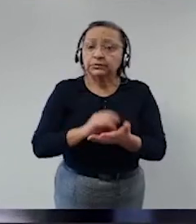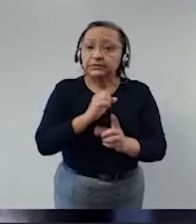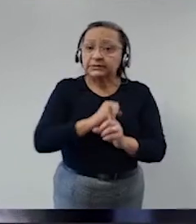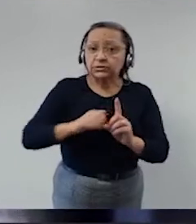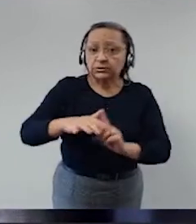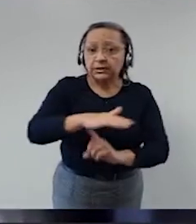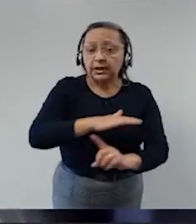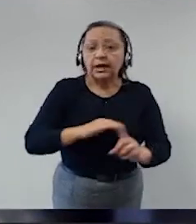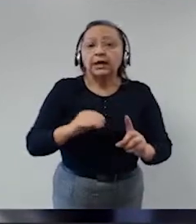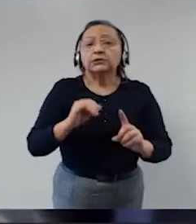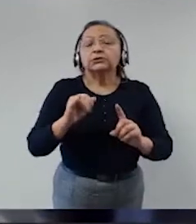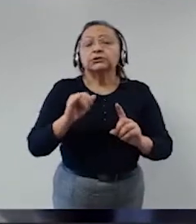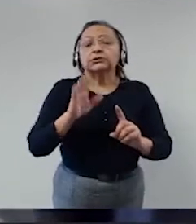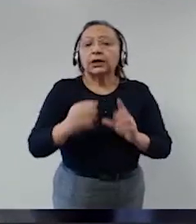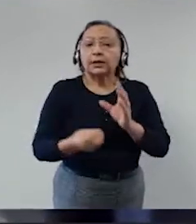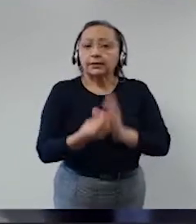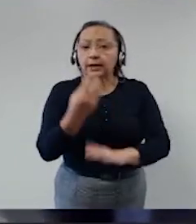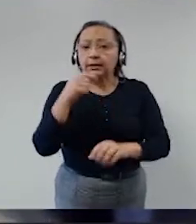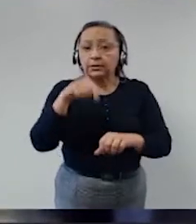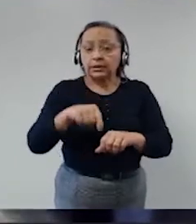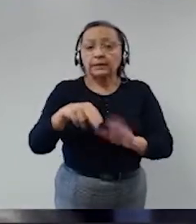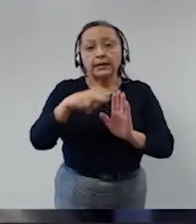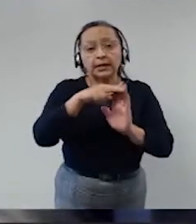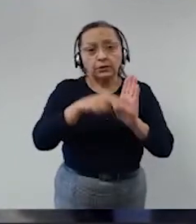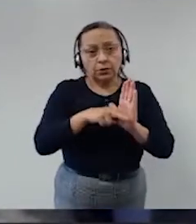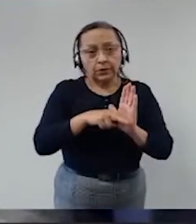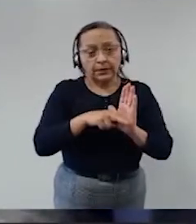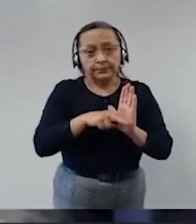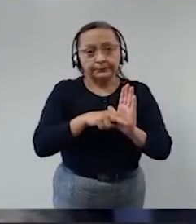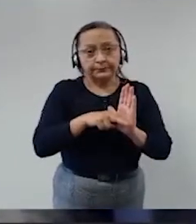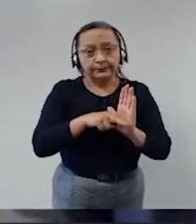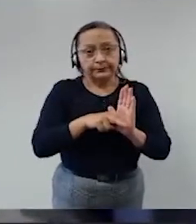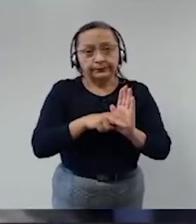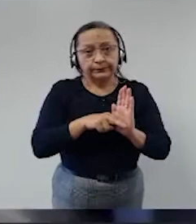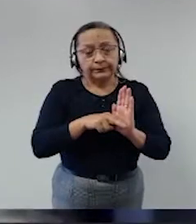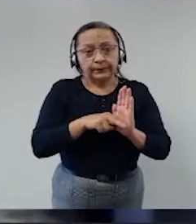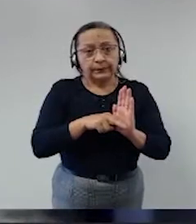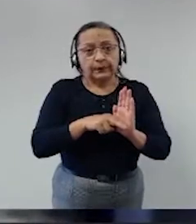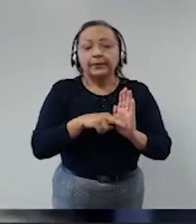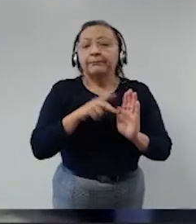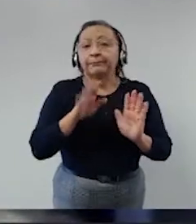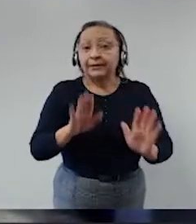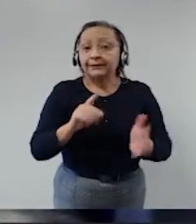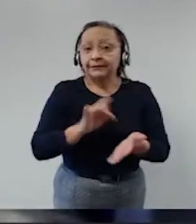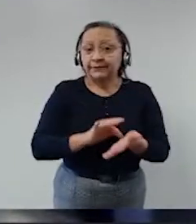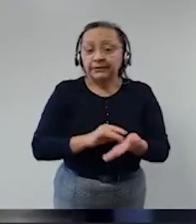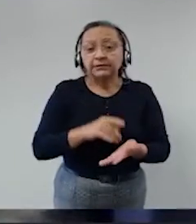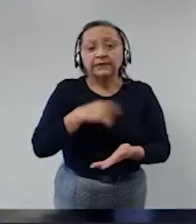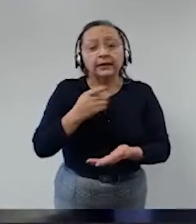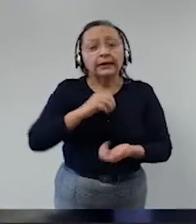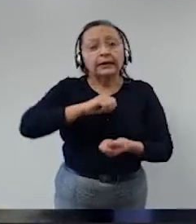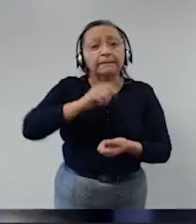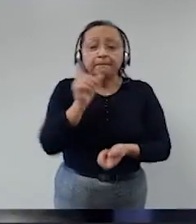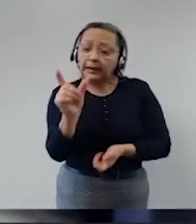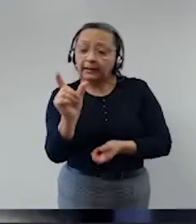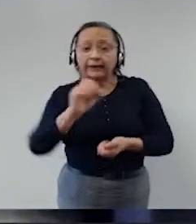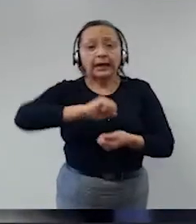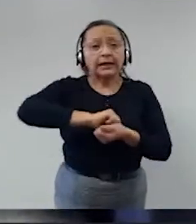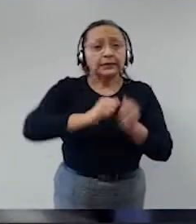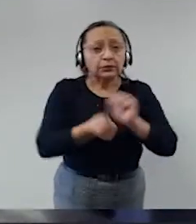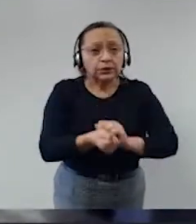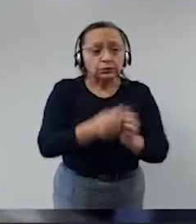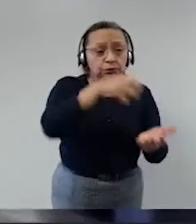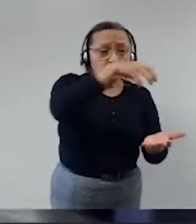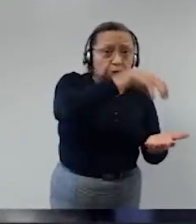civilizatório instituído pela norma heterônoma, né? E, na verdade, quando falamos em adequação setorial